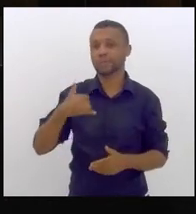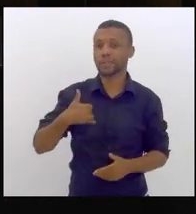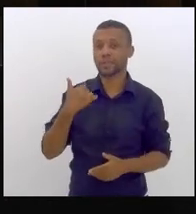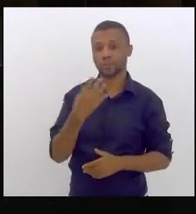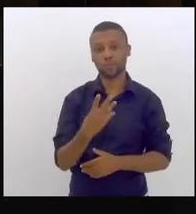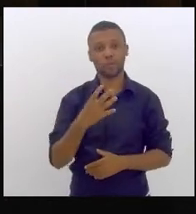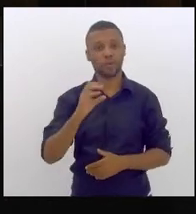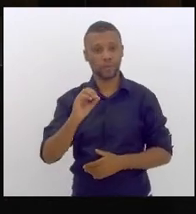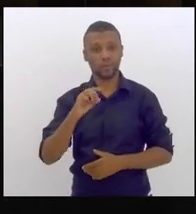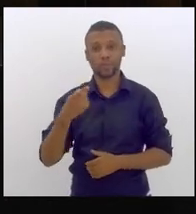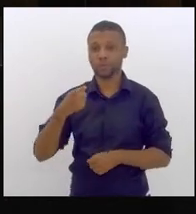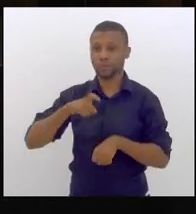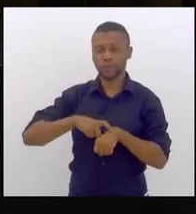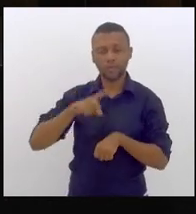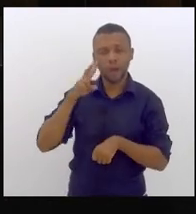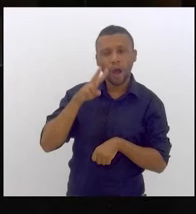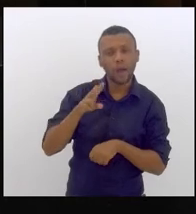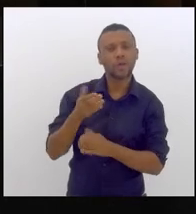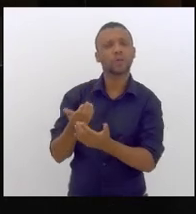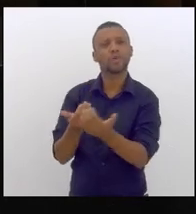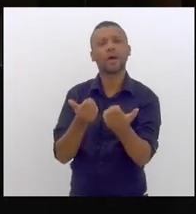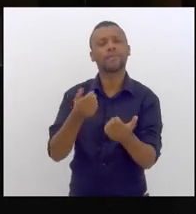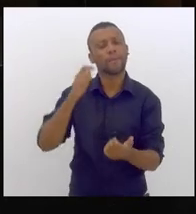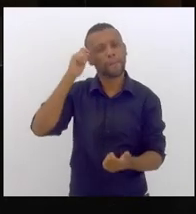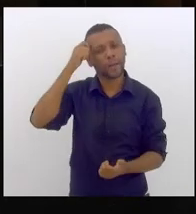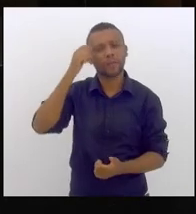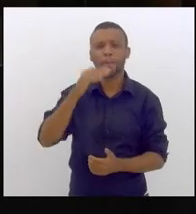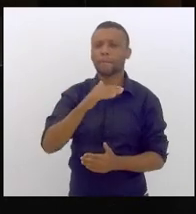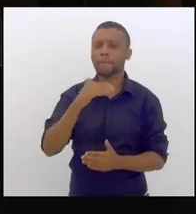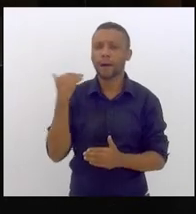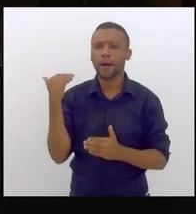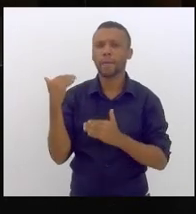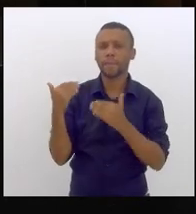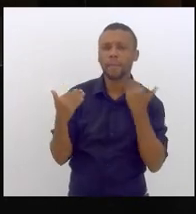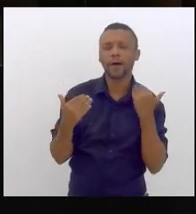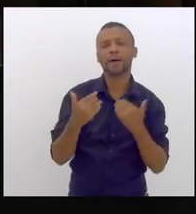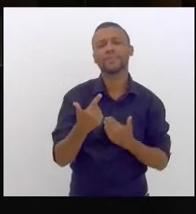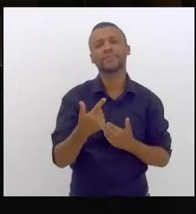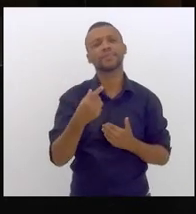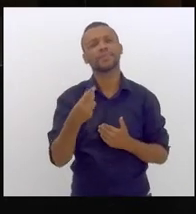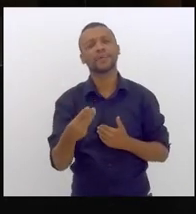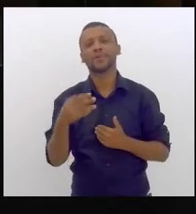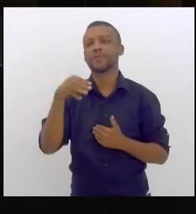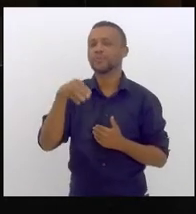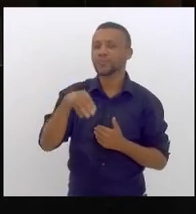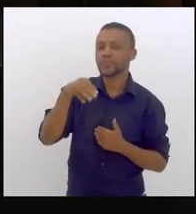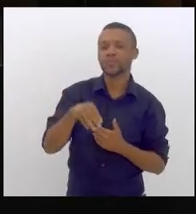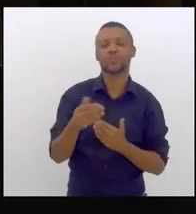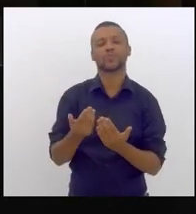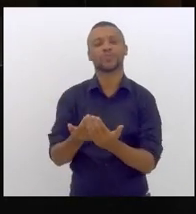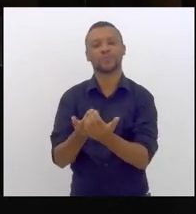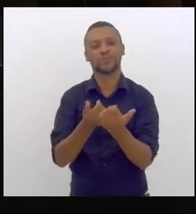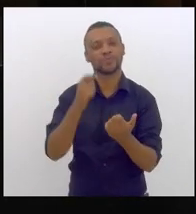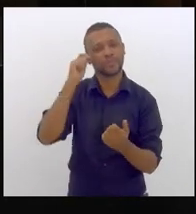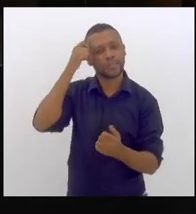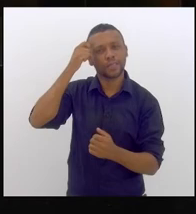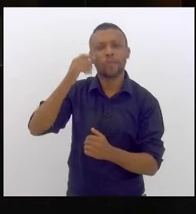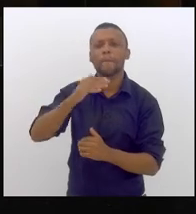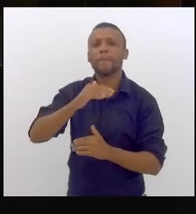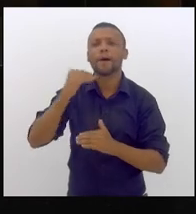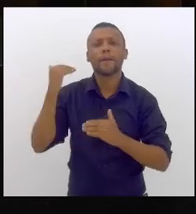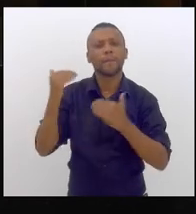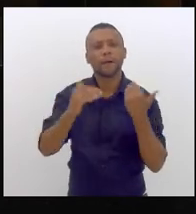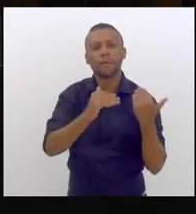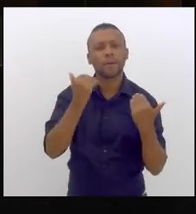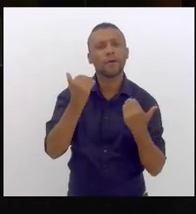gente olha a cada jovem preto morto, a cada 23 minutos é um jovem negro morto no âmbito do estado do